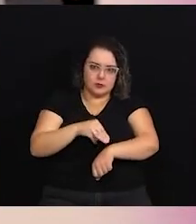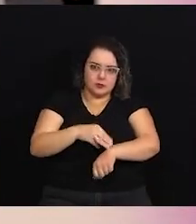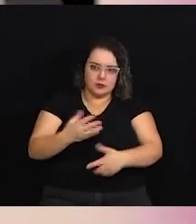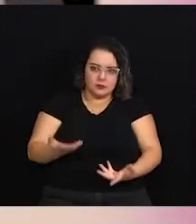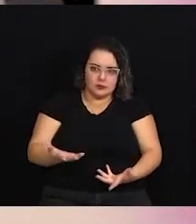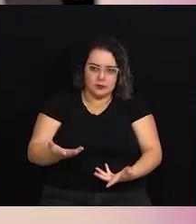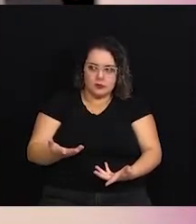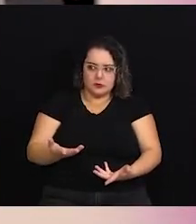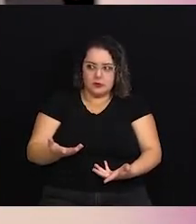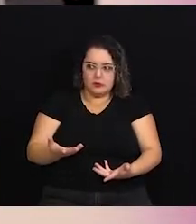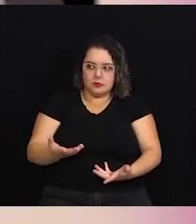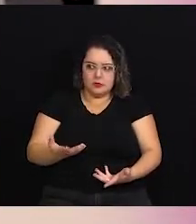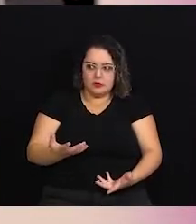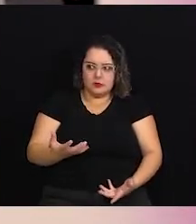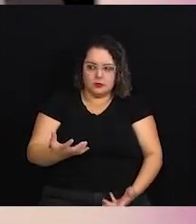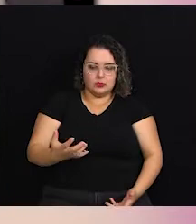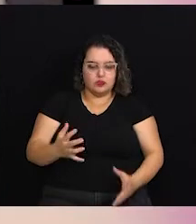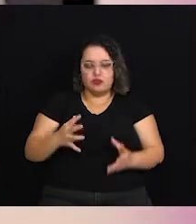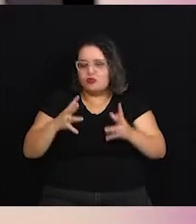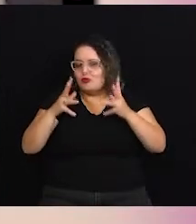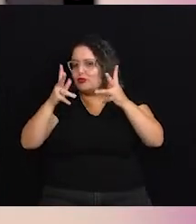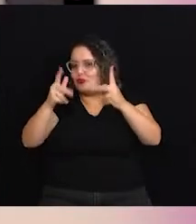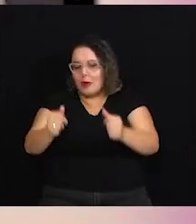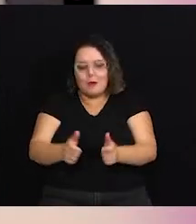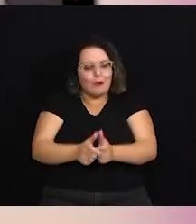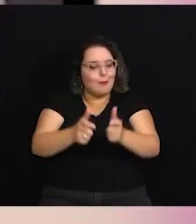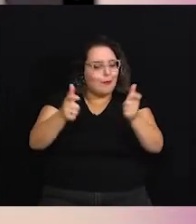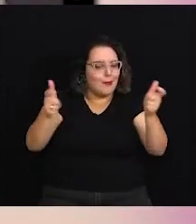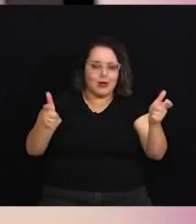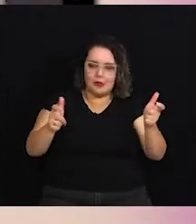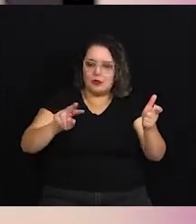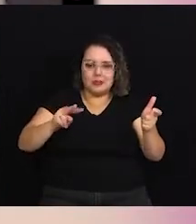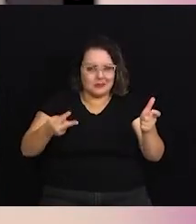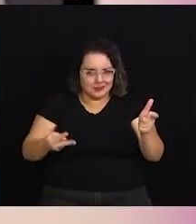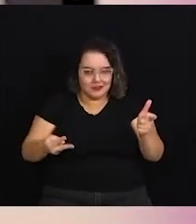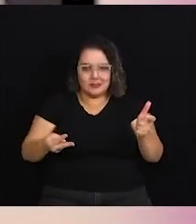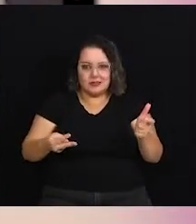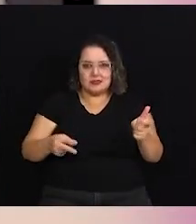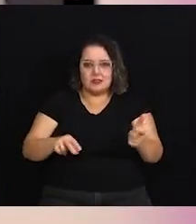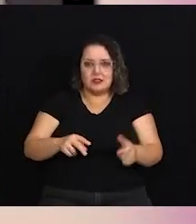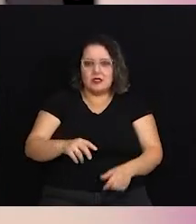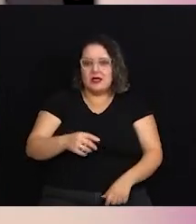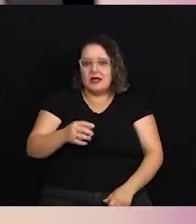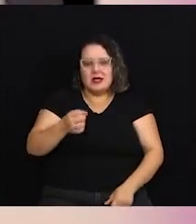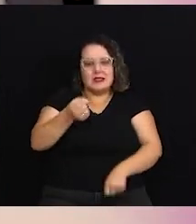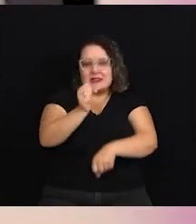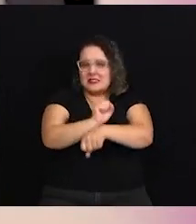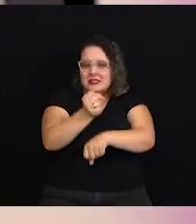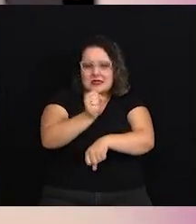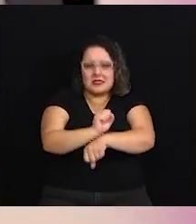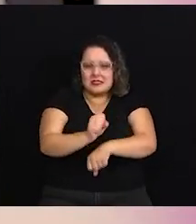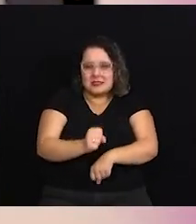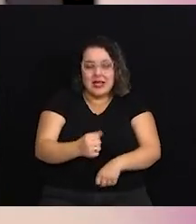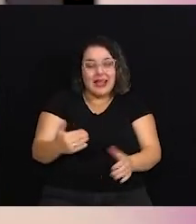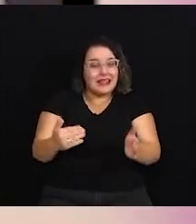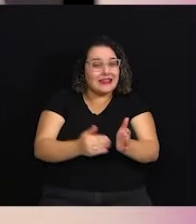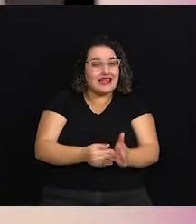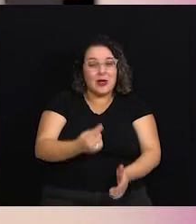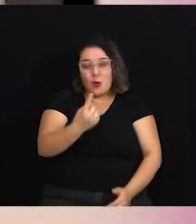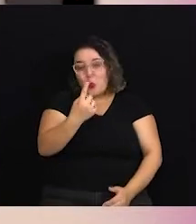minutos mas de uma maneira geral A grande maioria das vezes a crise dura a segunda 12